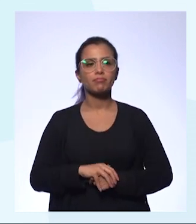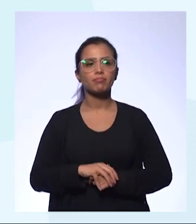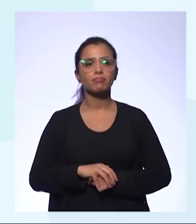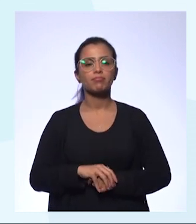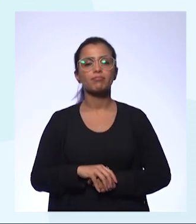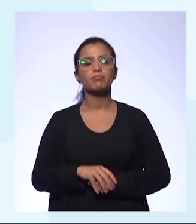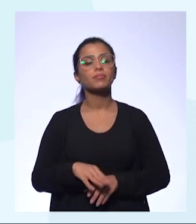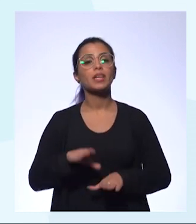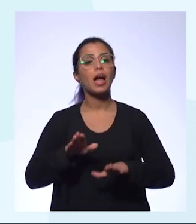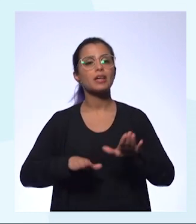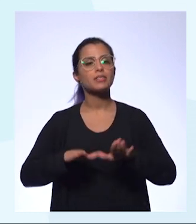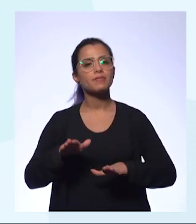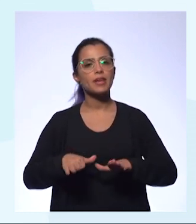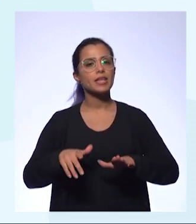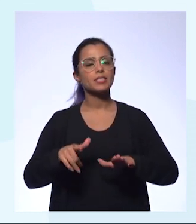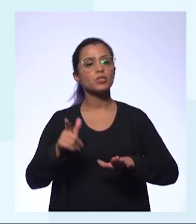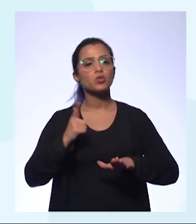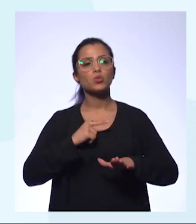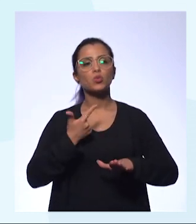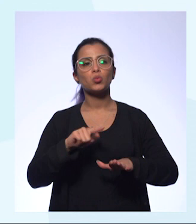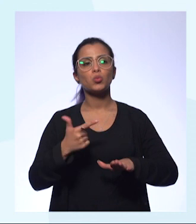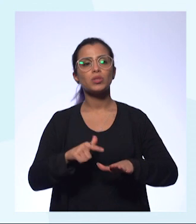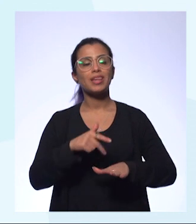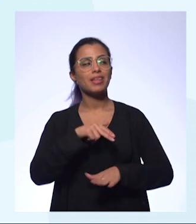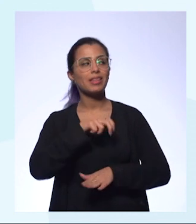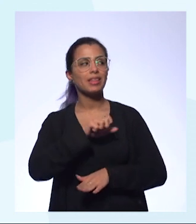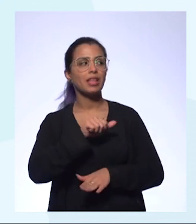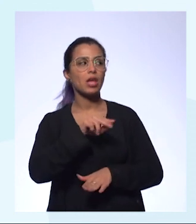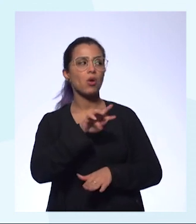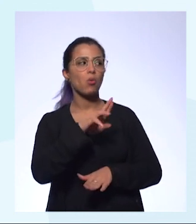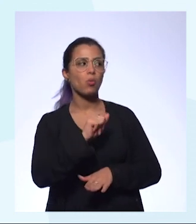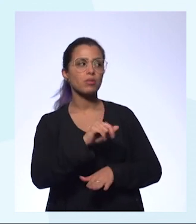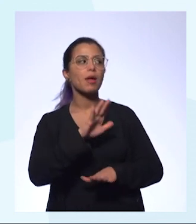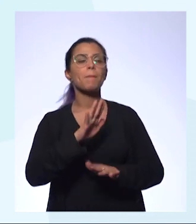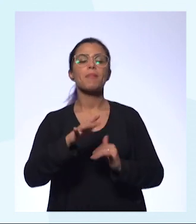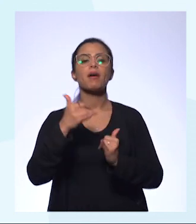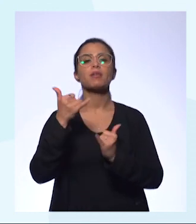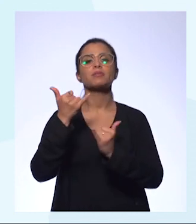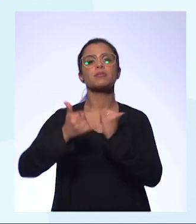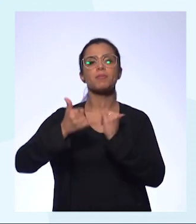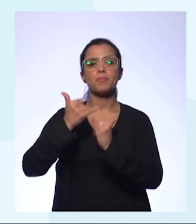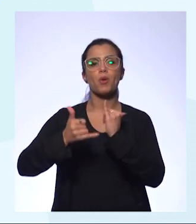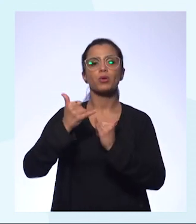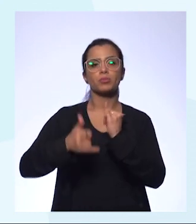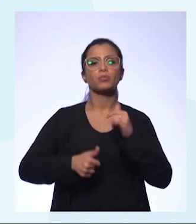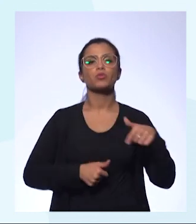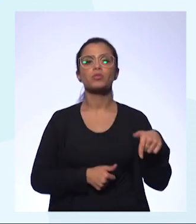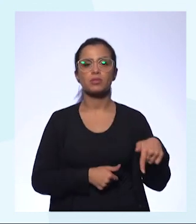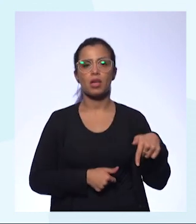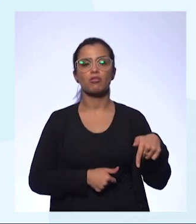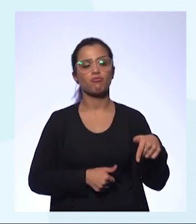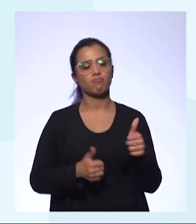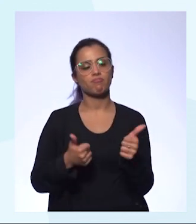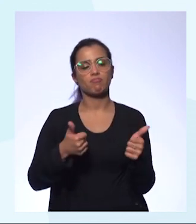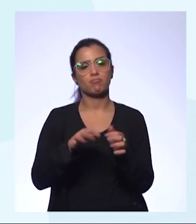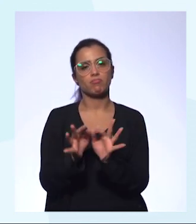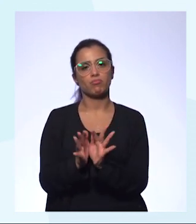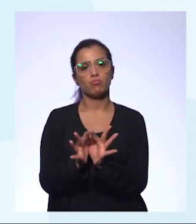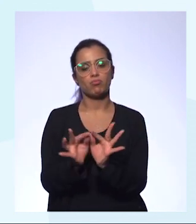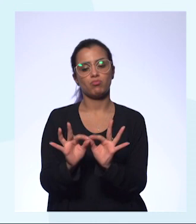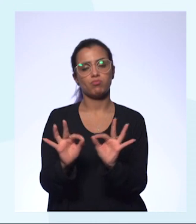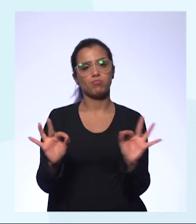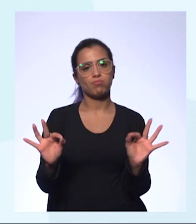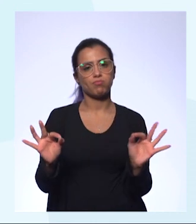nem sempre eu vou ter uma reação neutra, né? Mas vai ser próximo do 7. Tudo bem? Isso tem como a gente calcular também.